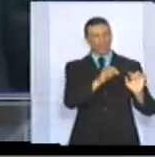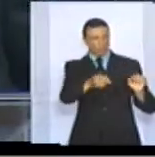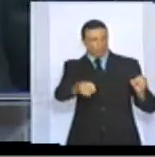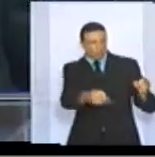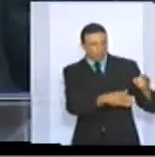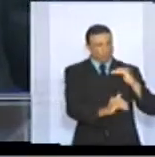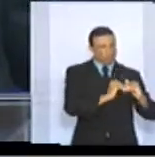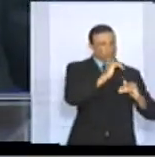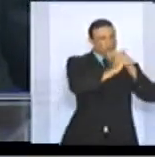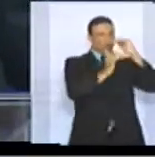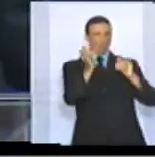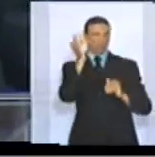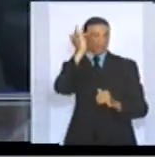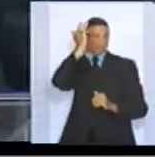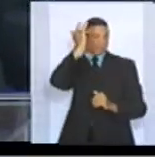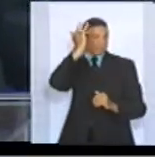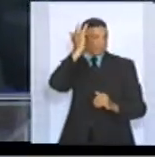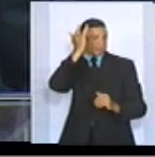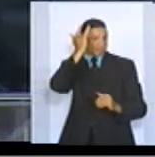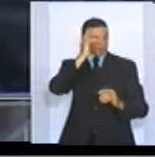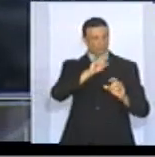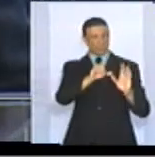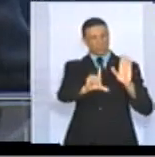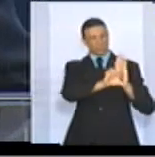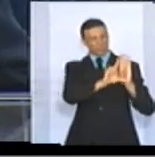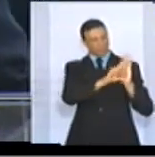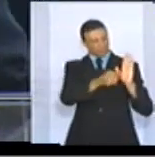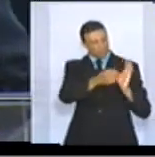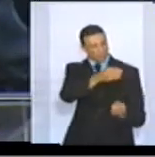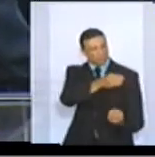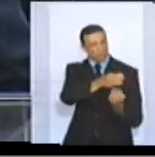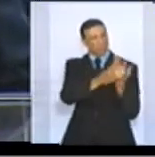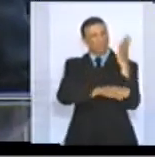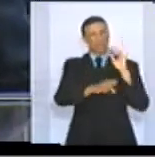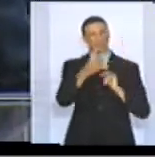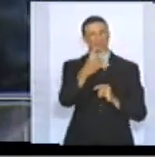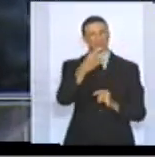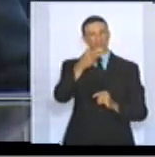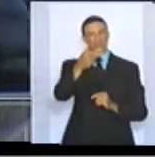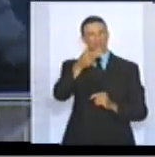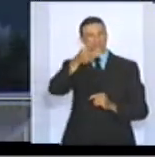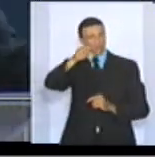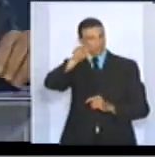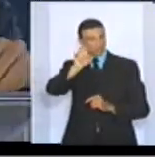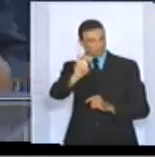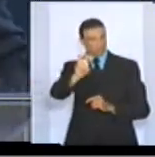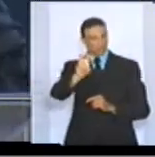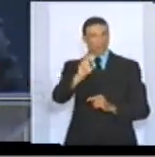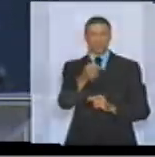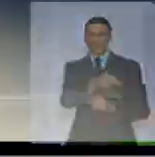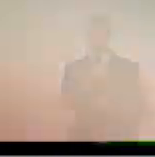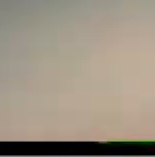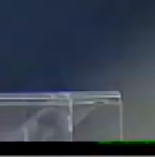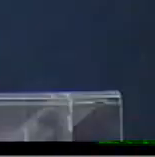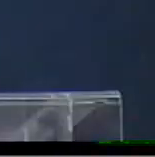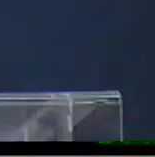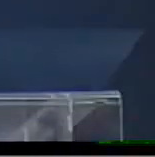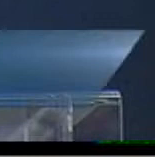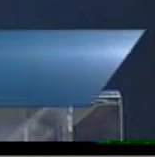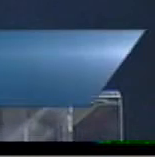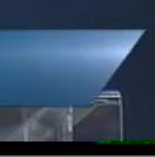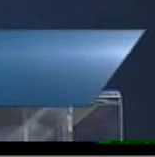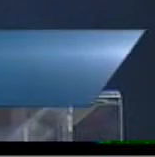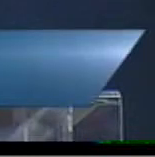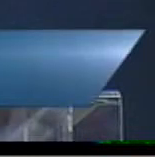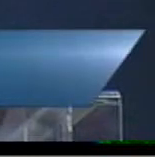amadurecimento que resultou na construção da Lei 12.485. E acho que a iniciativa do ministro de realizar essa